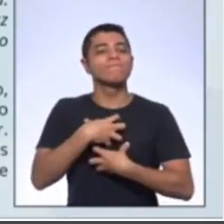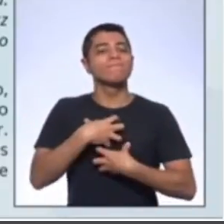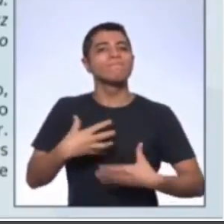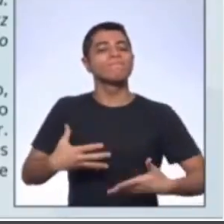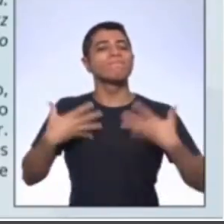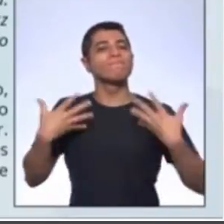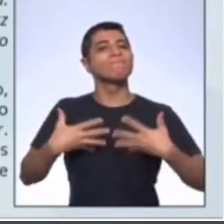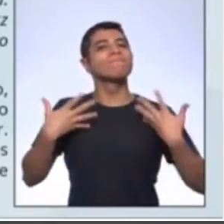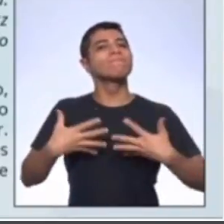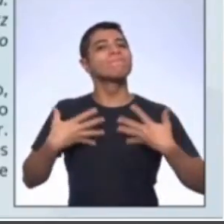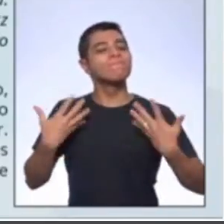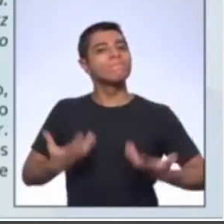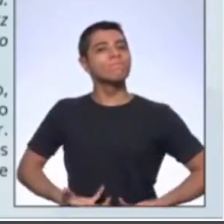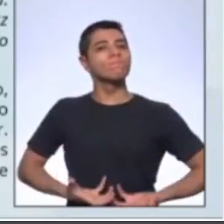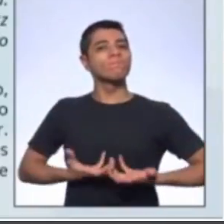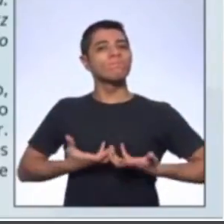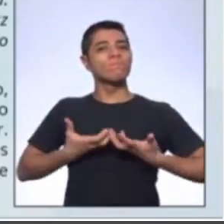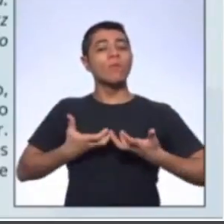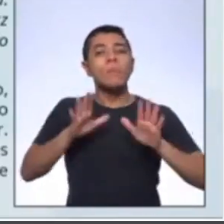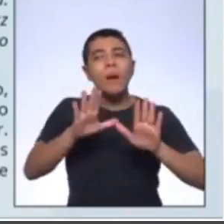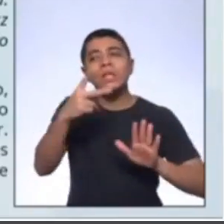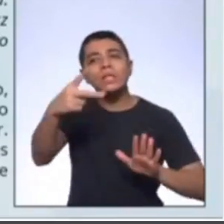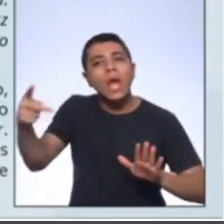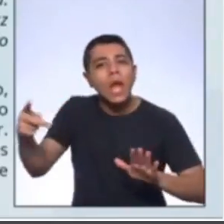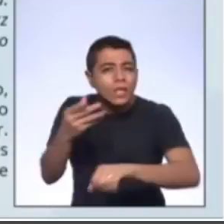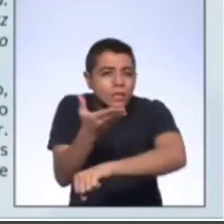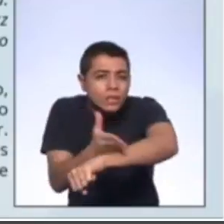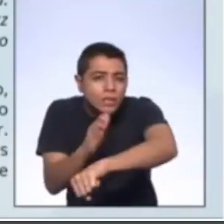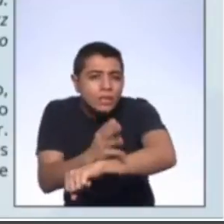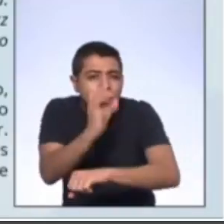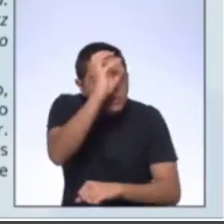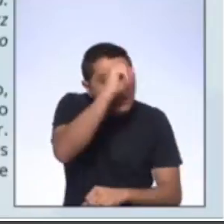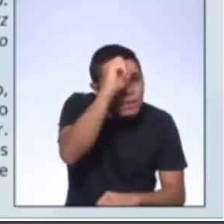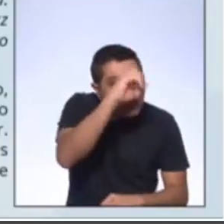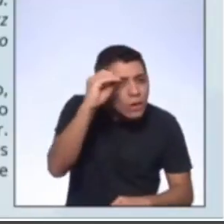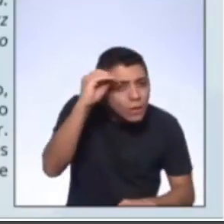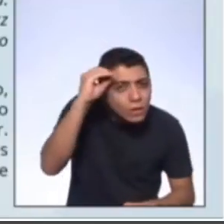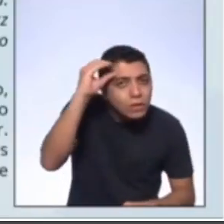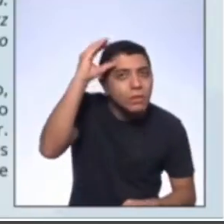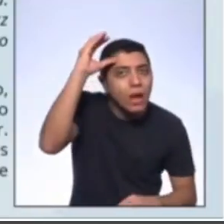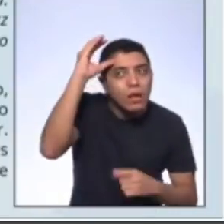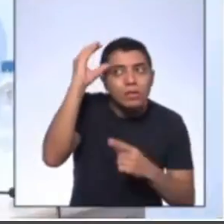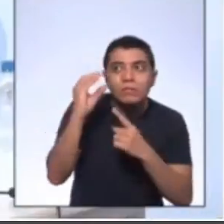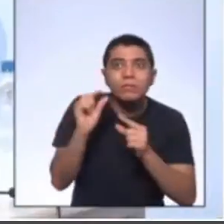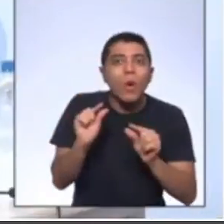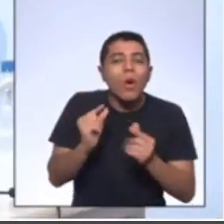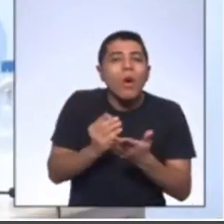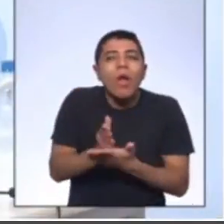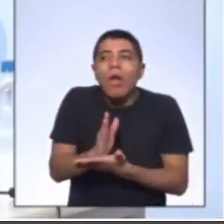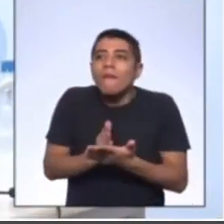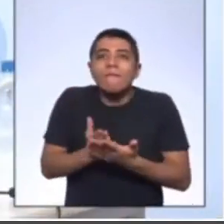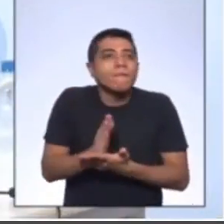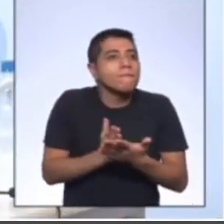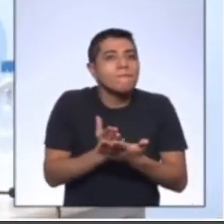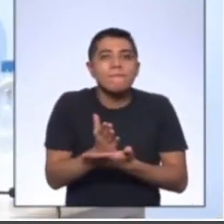parte dessa jornada de conhecimento foi também desencanto e inquietação